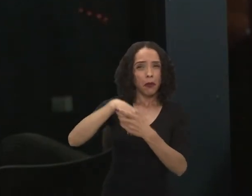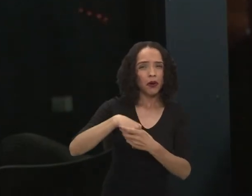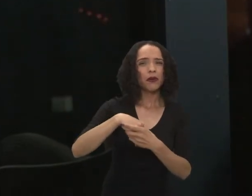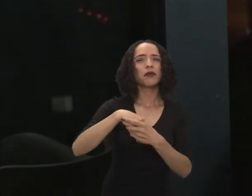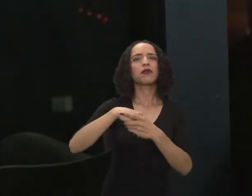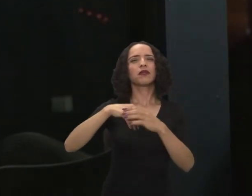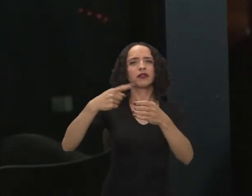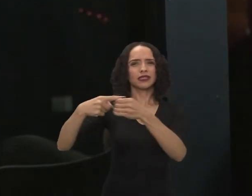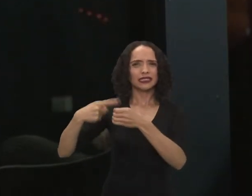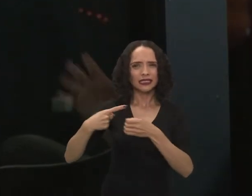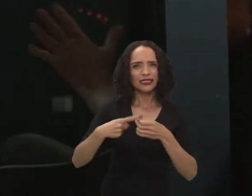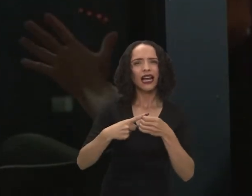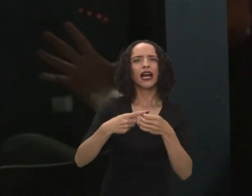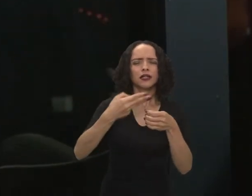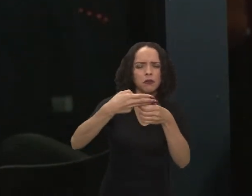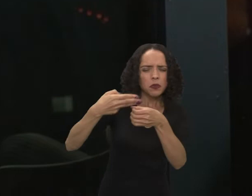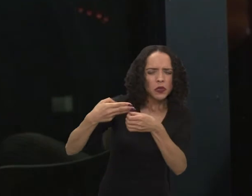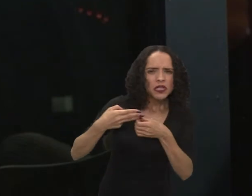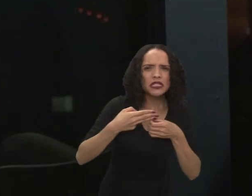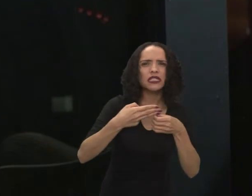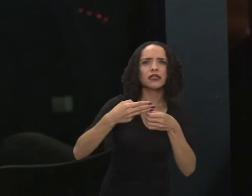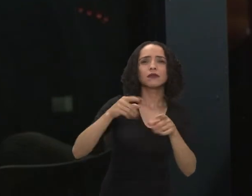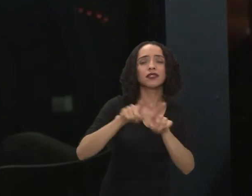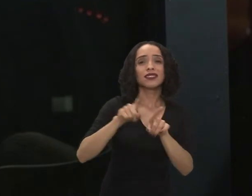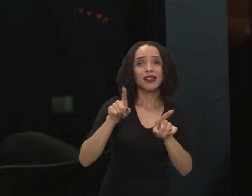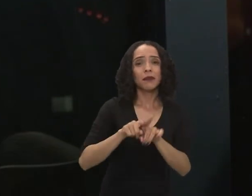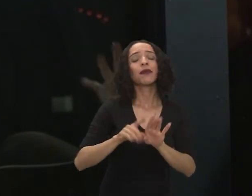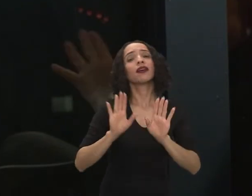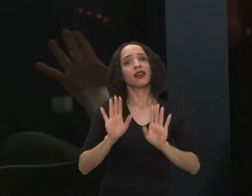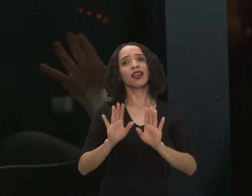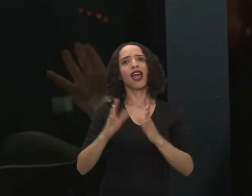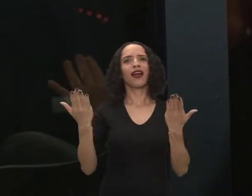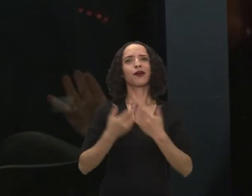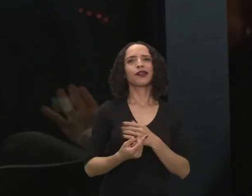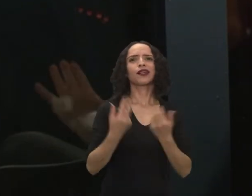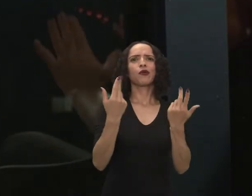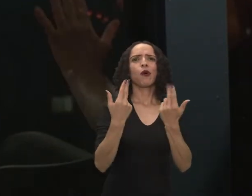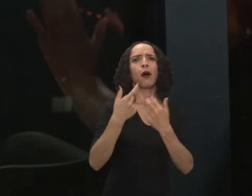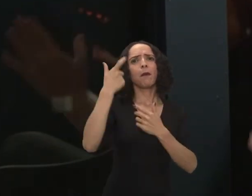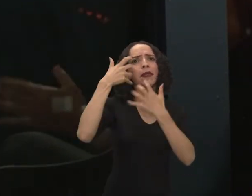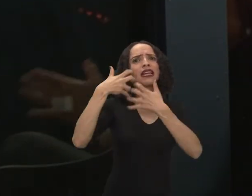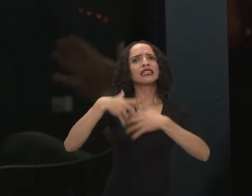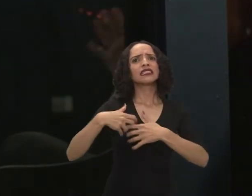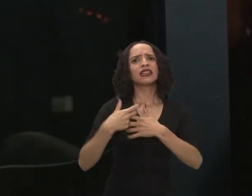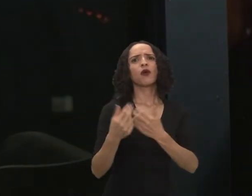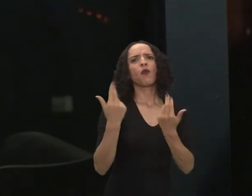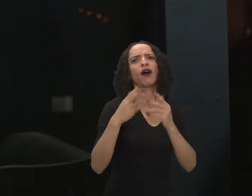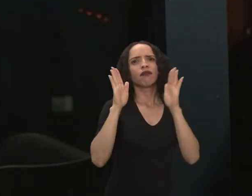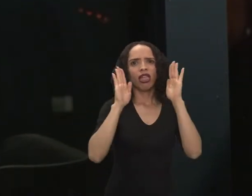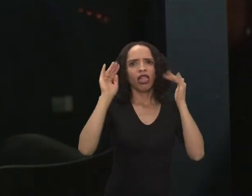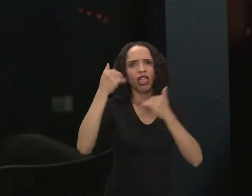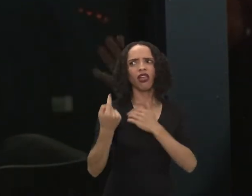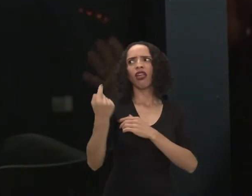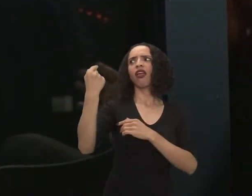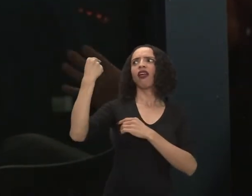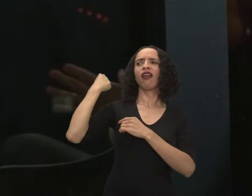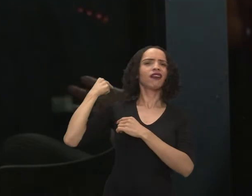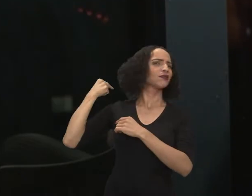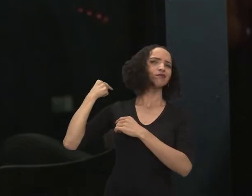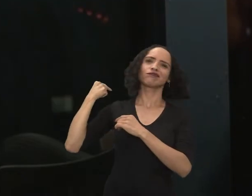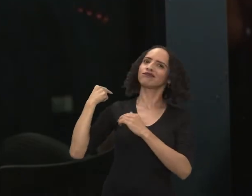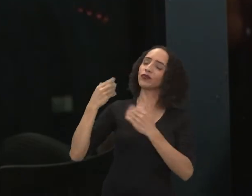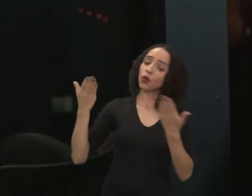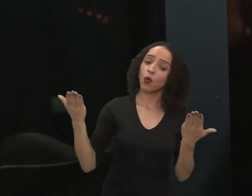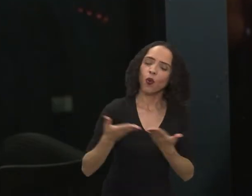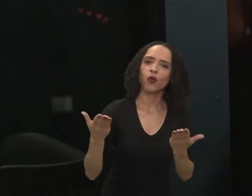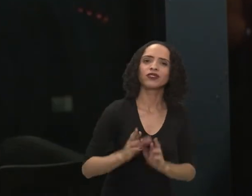municípios. Então eu acho que é o que eu comecei falando, né, é um caminho sem volta, não tem como mais pensar em desenvolvimento sem pensar em